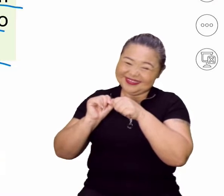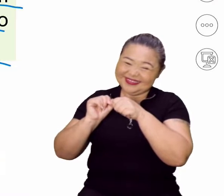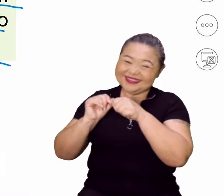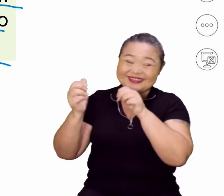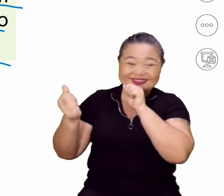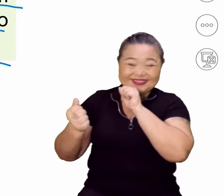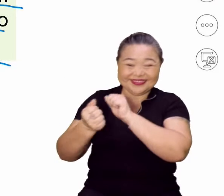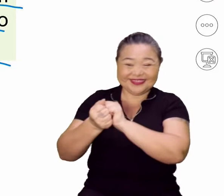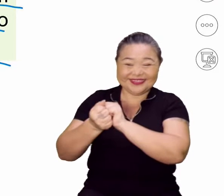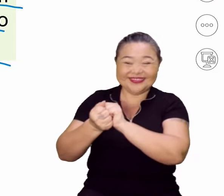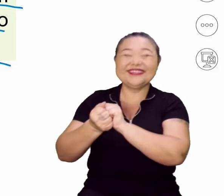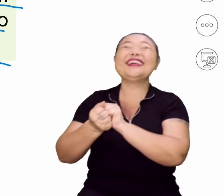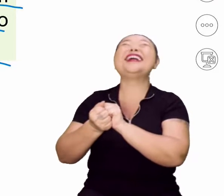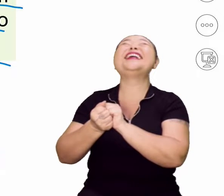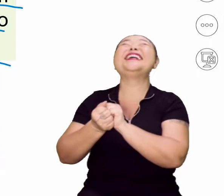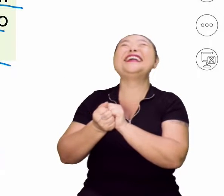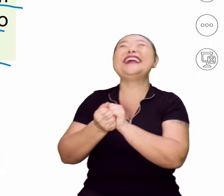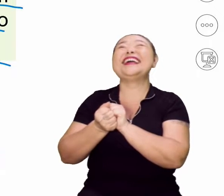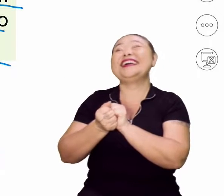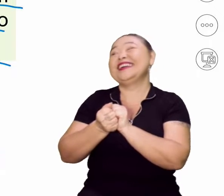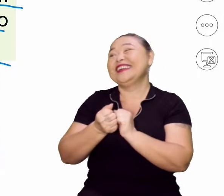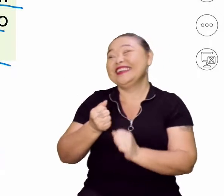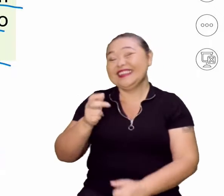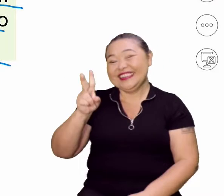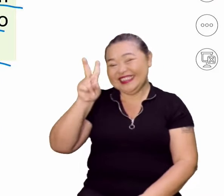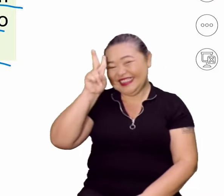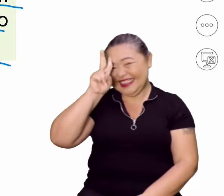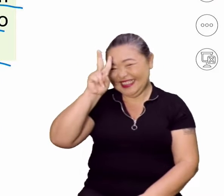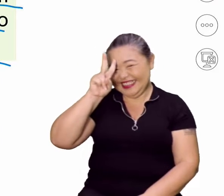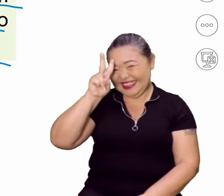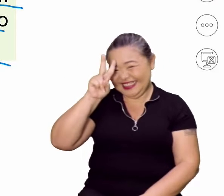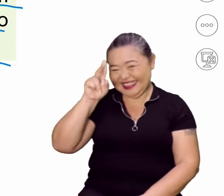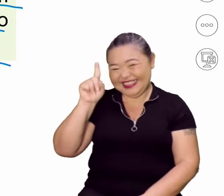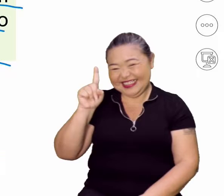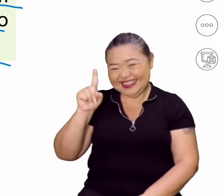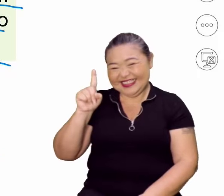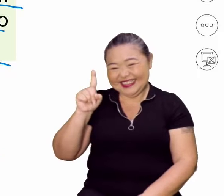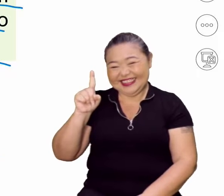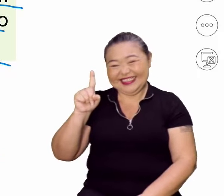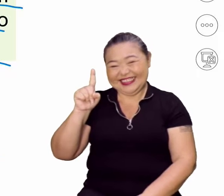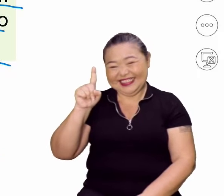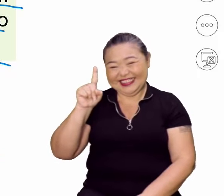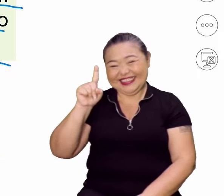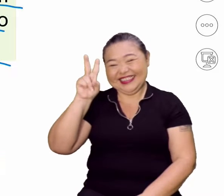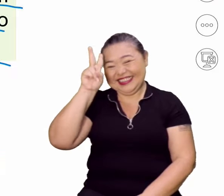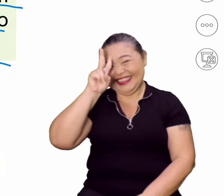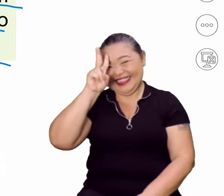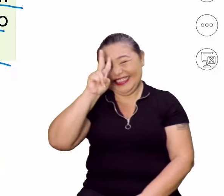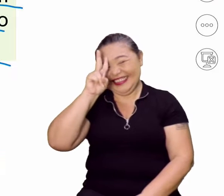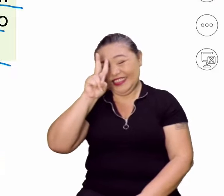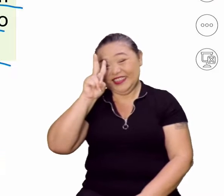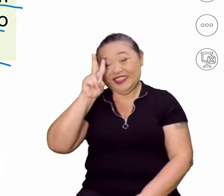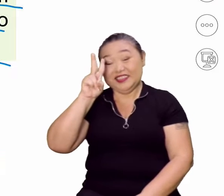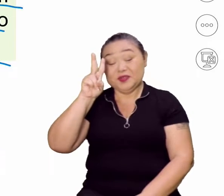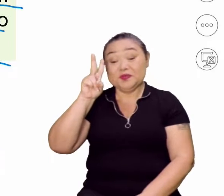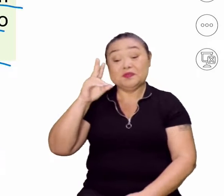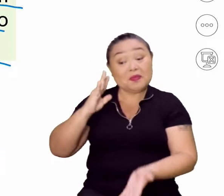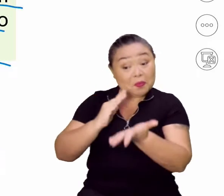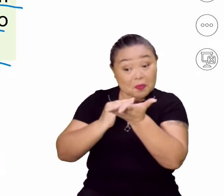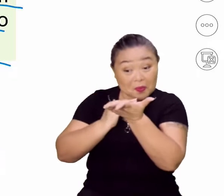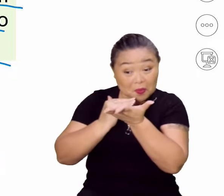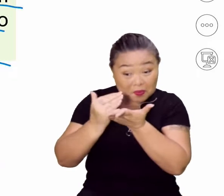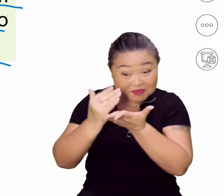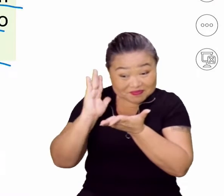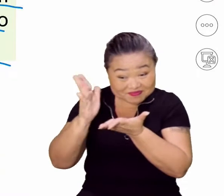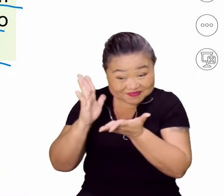com ele, né? Eu não lembro dessa história, não. Eu lembro. Que história é essa? Vamos ver se tu lembra aí. Vamos lá. Me lembra A pessoa lembrar. quando você entrou no